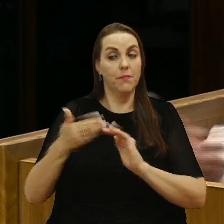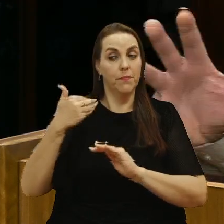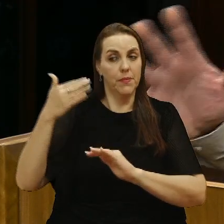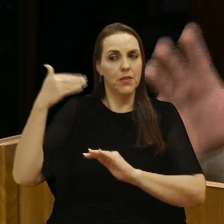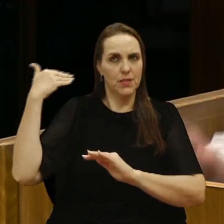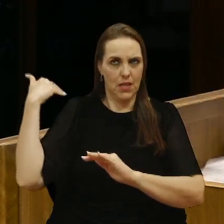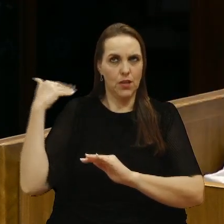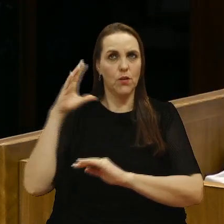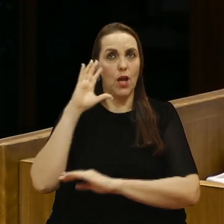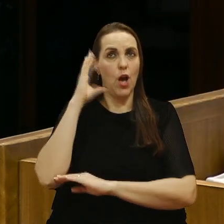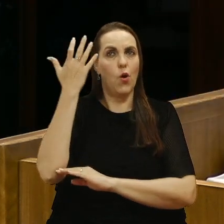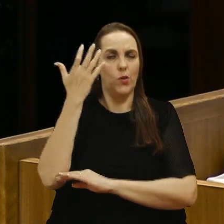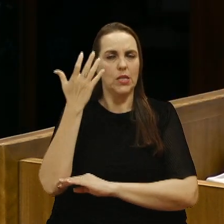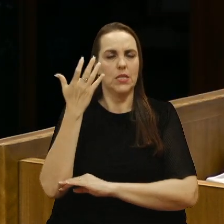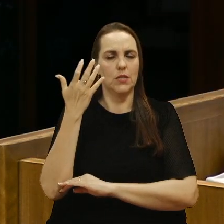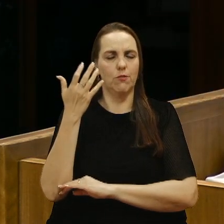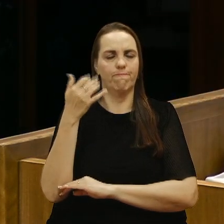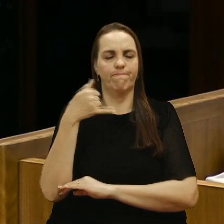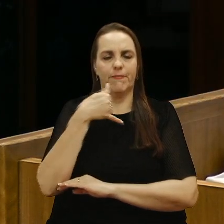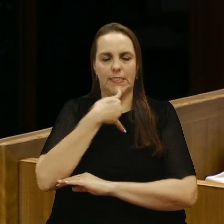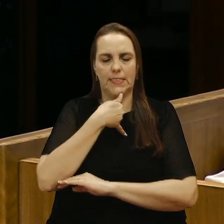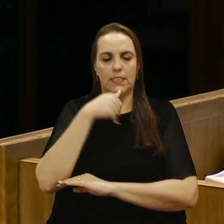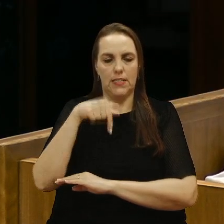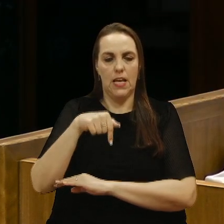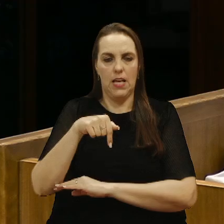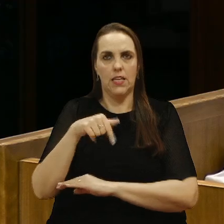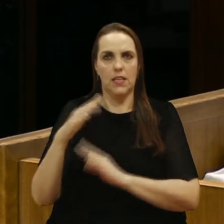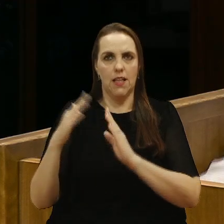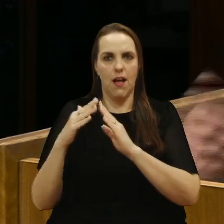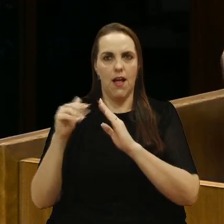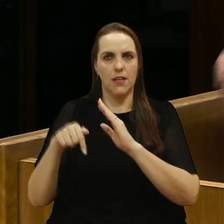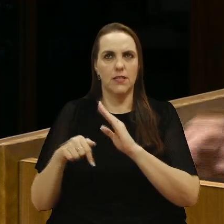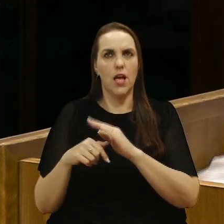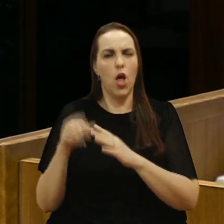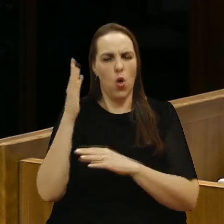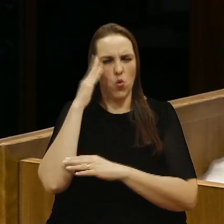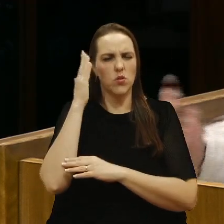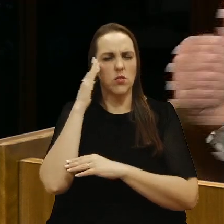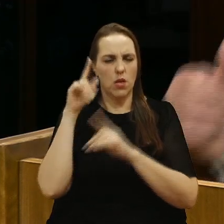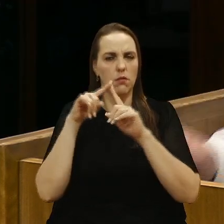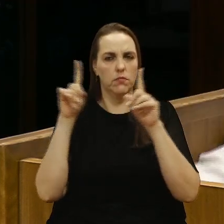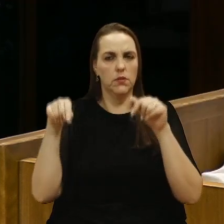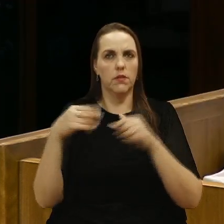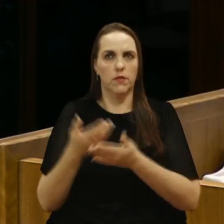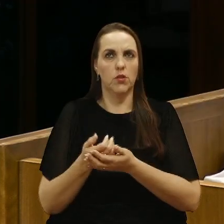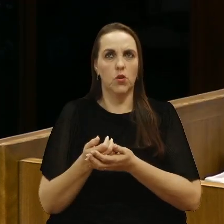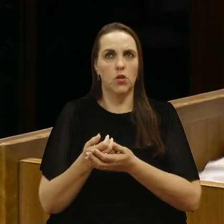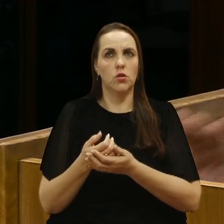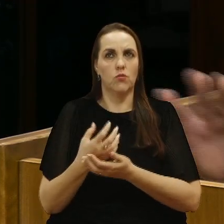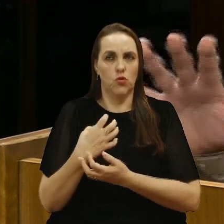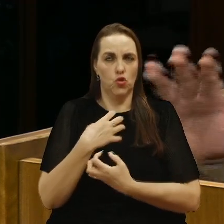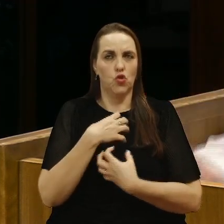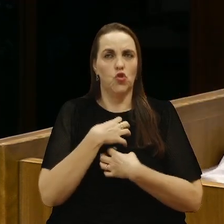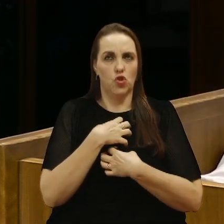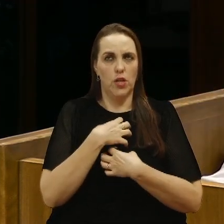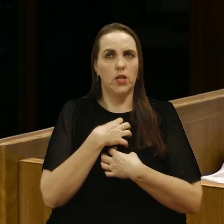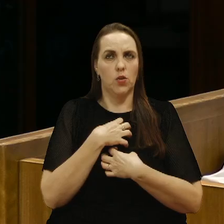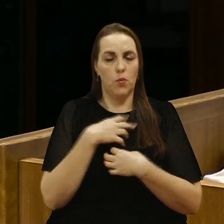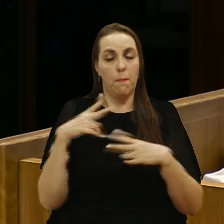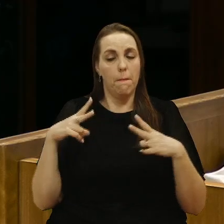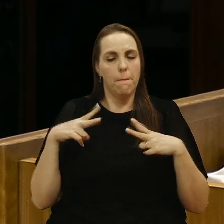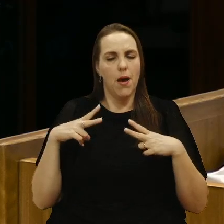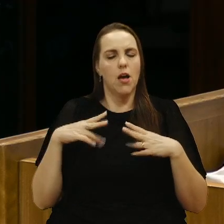aconteceu aquela tragédia comigo dentro dessa casa, eu sei que os servidores, de forma